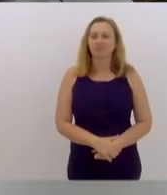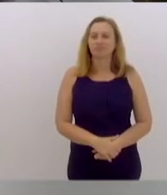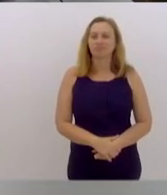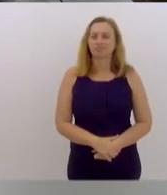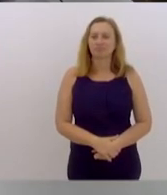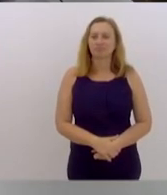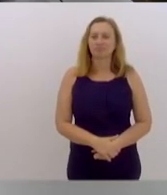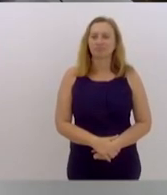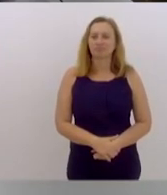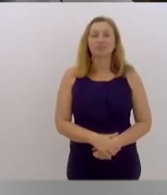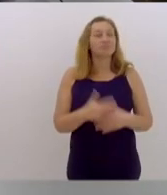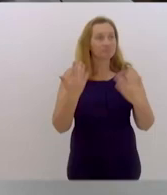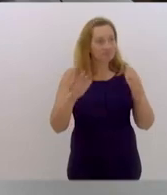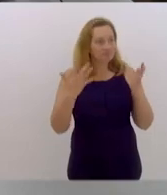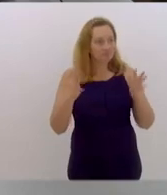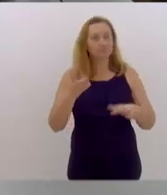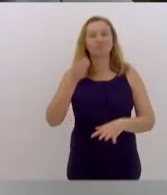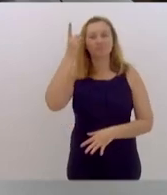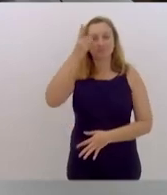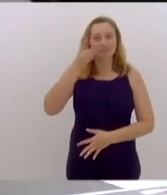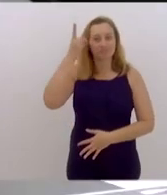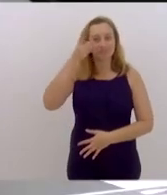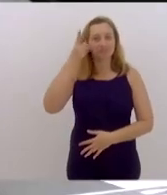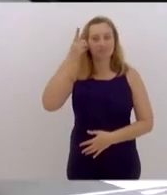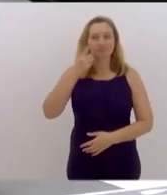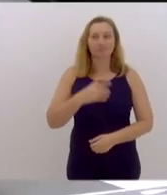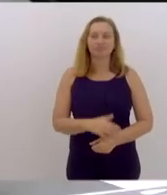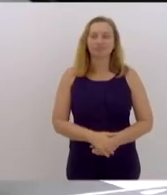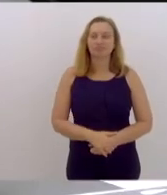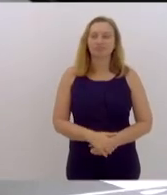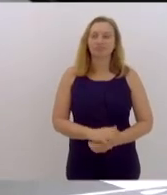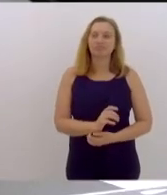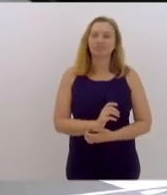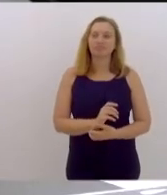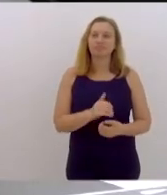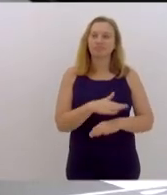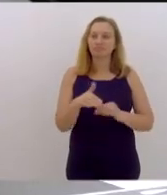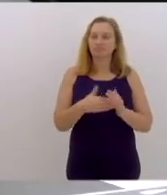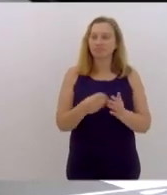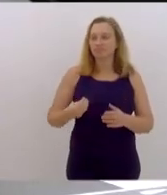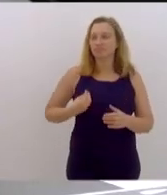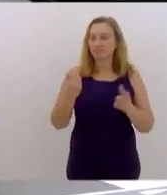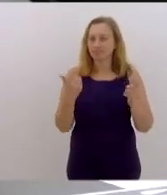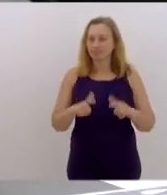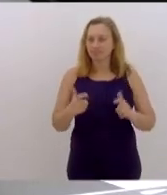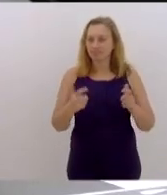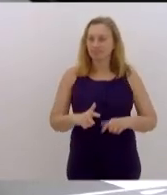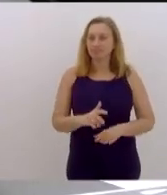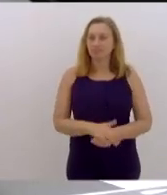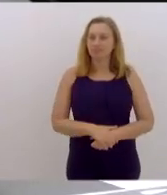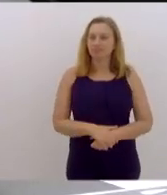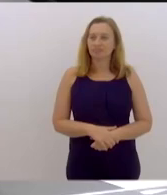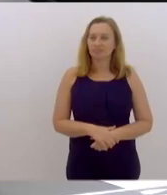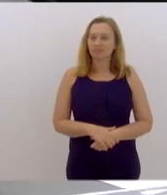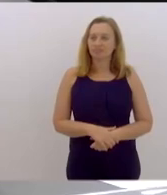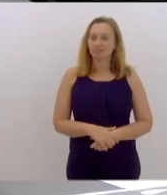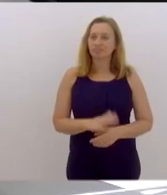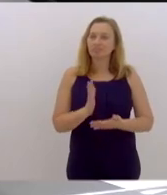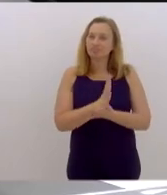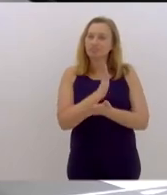cumprimentar os deputados complementares de todos os presentes é eu trouxe